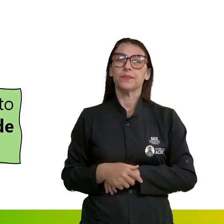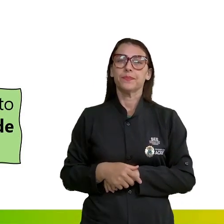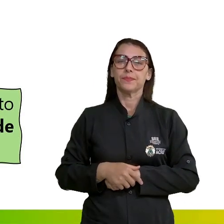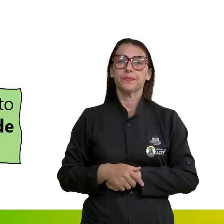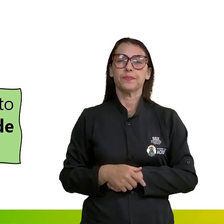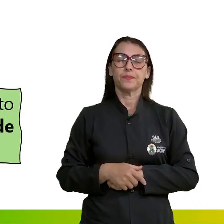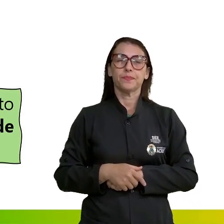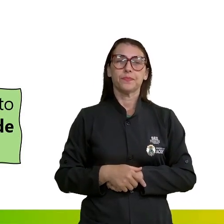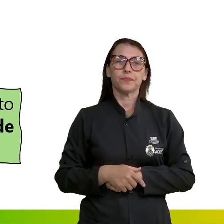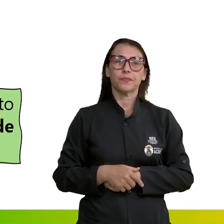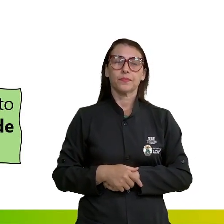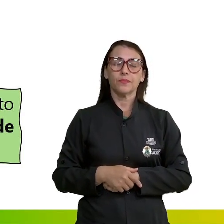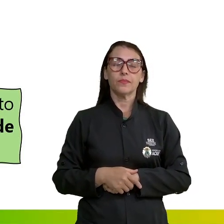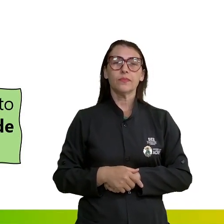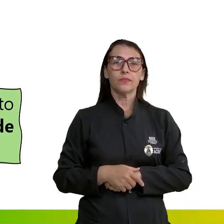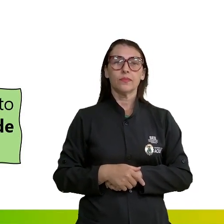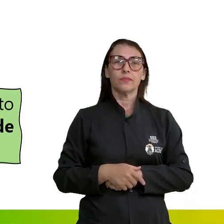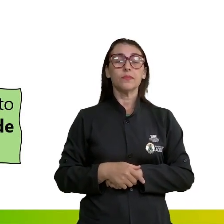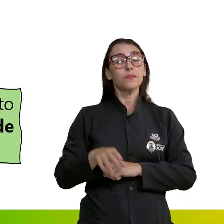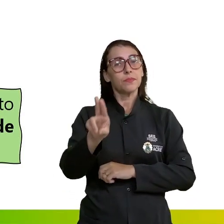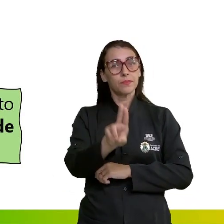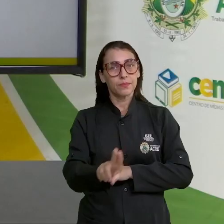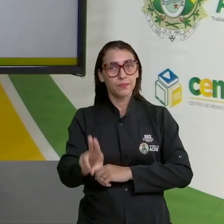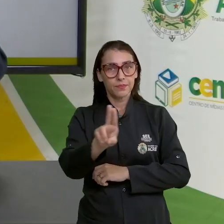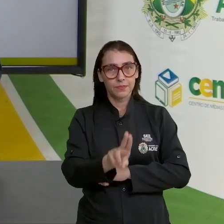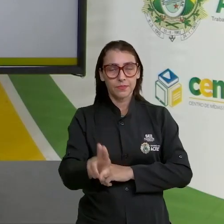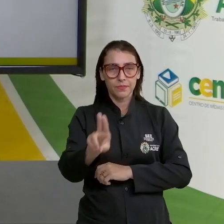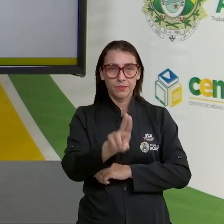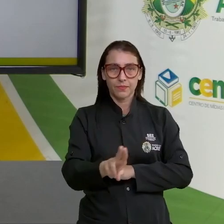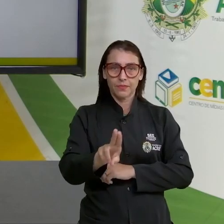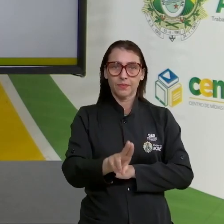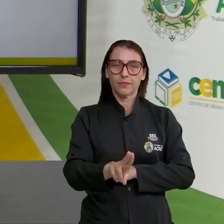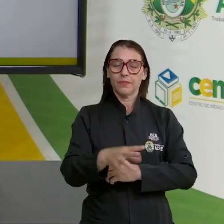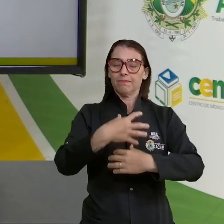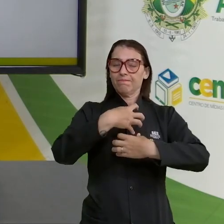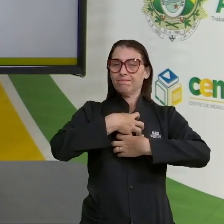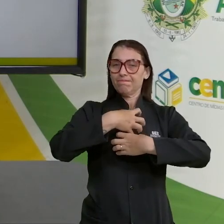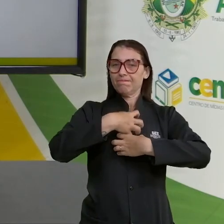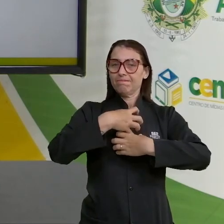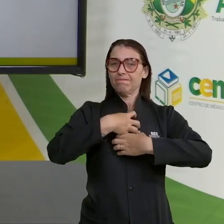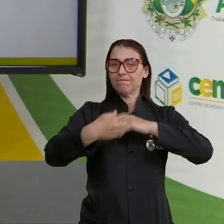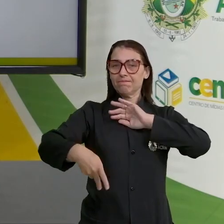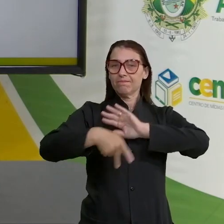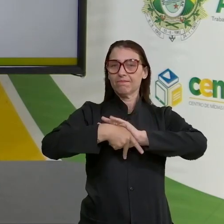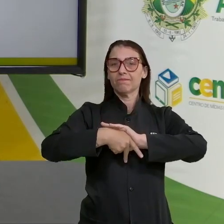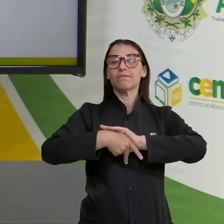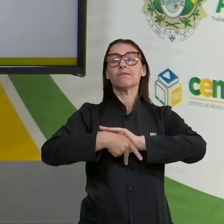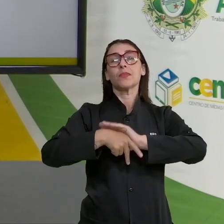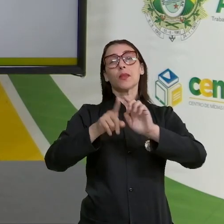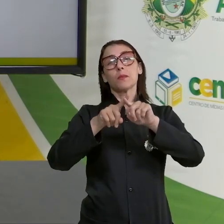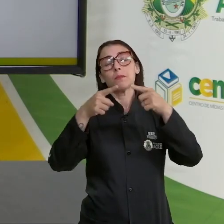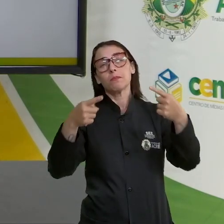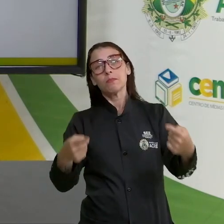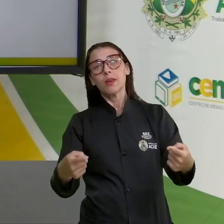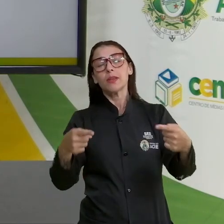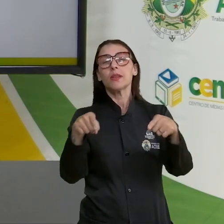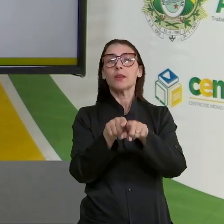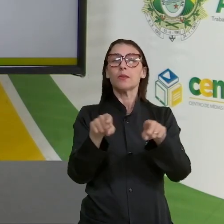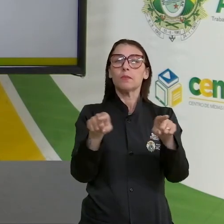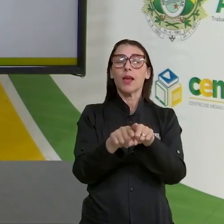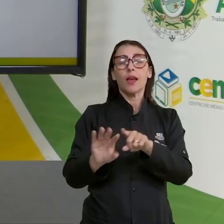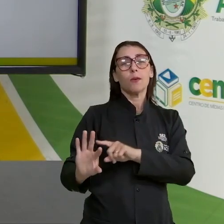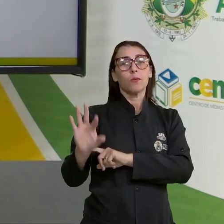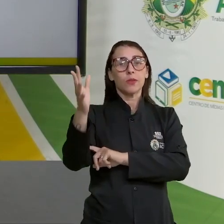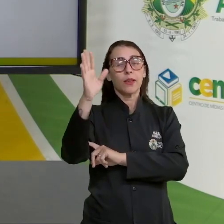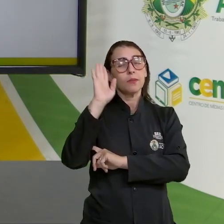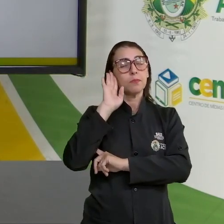pertencimento social. Então, o consumismo é aquele sentimento de pertencimento, mas isso muitas vezes